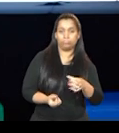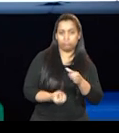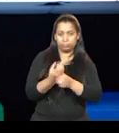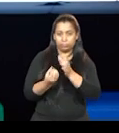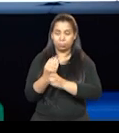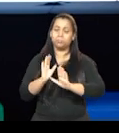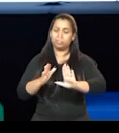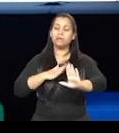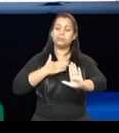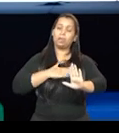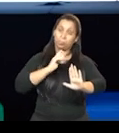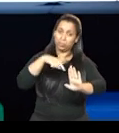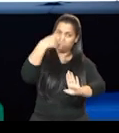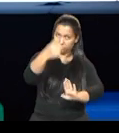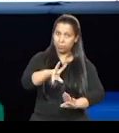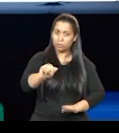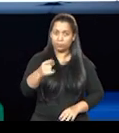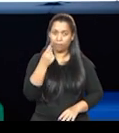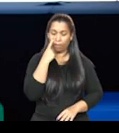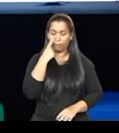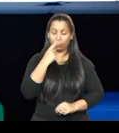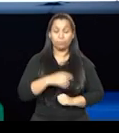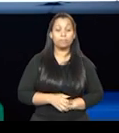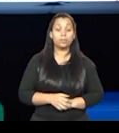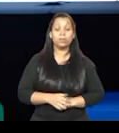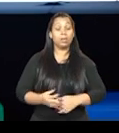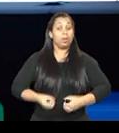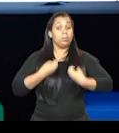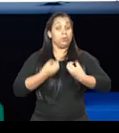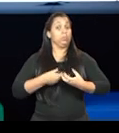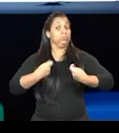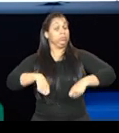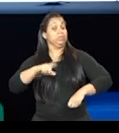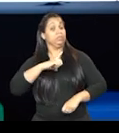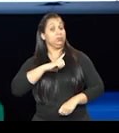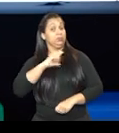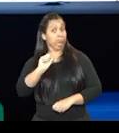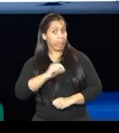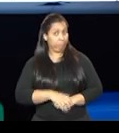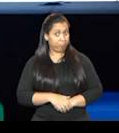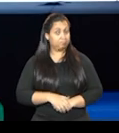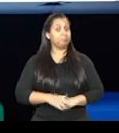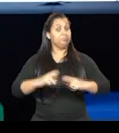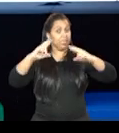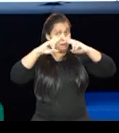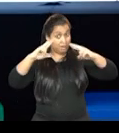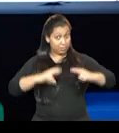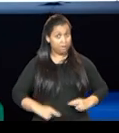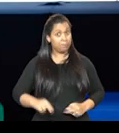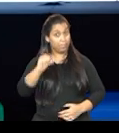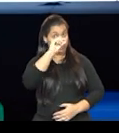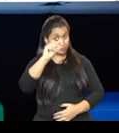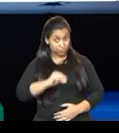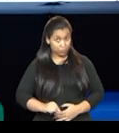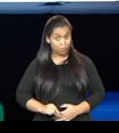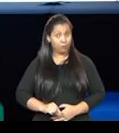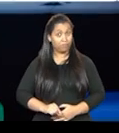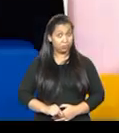vê isso. Para você, poesia tem que ter rimas, estrofes,